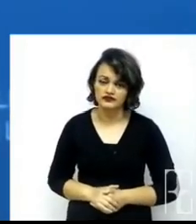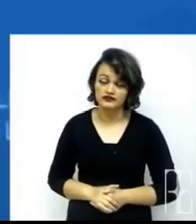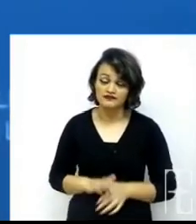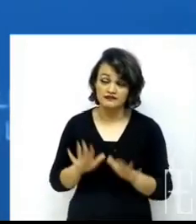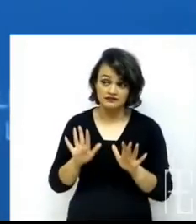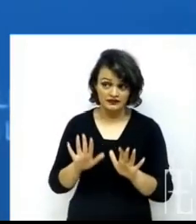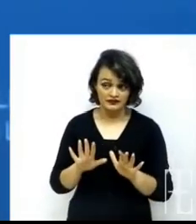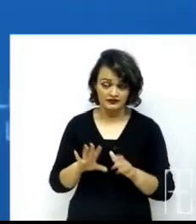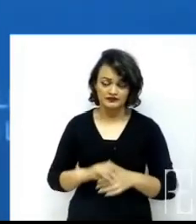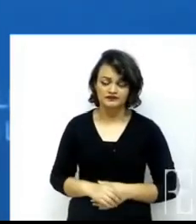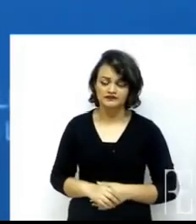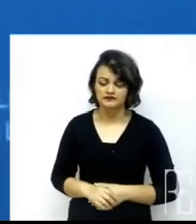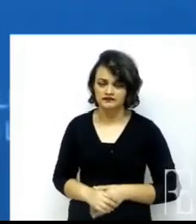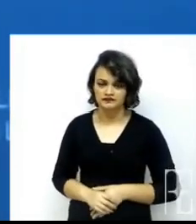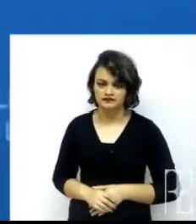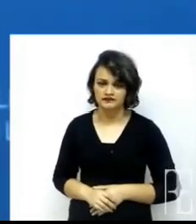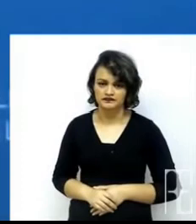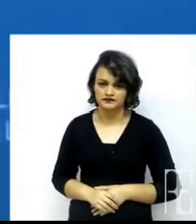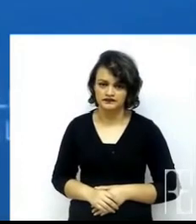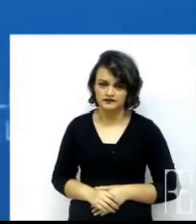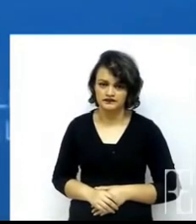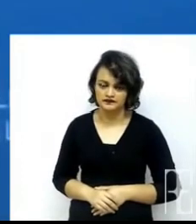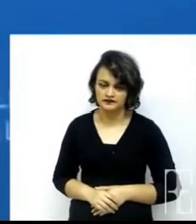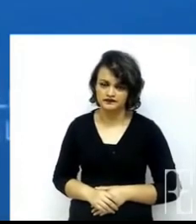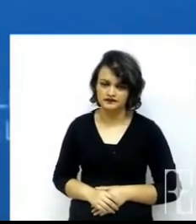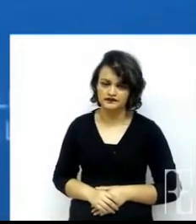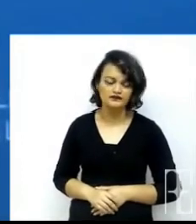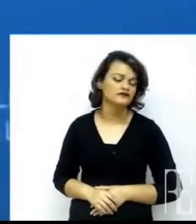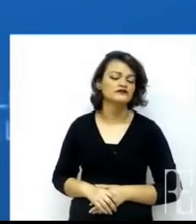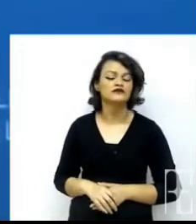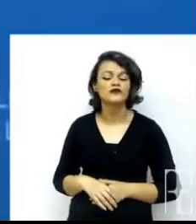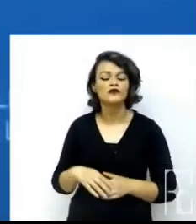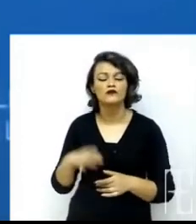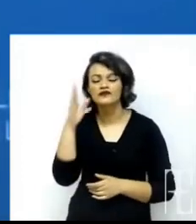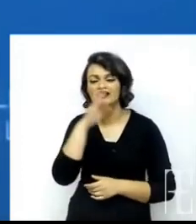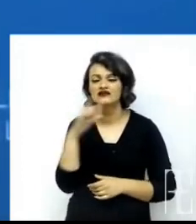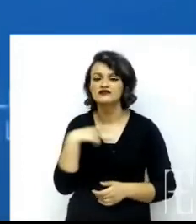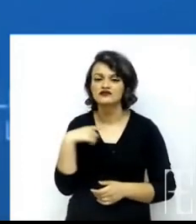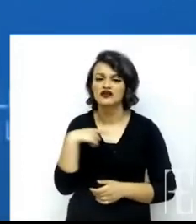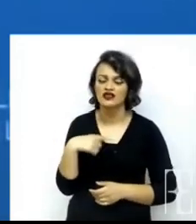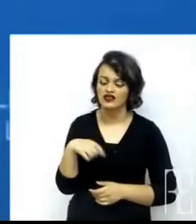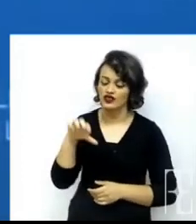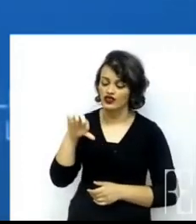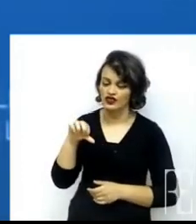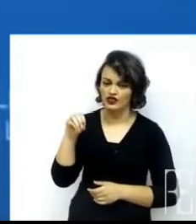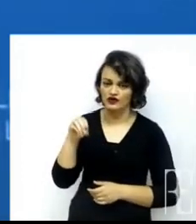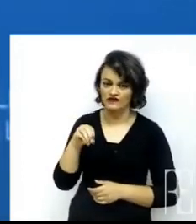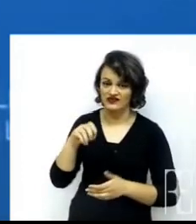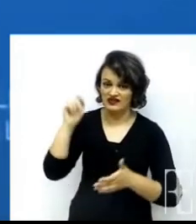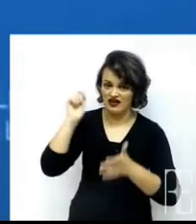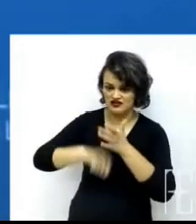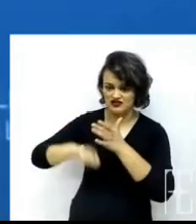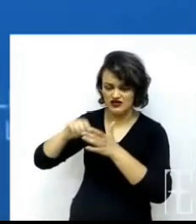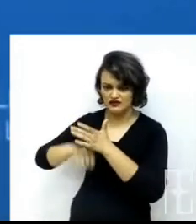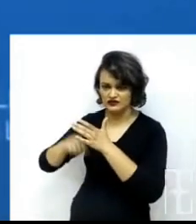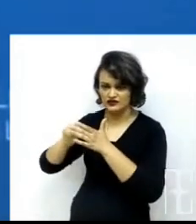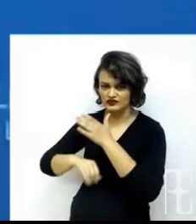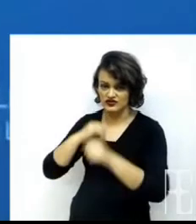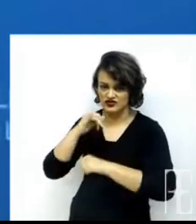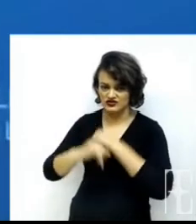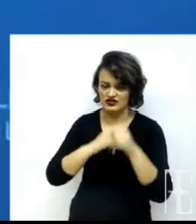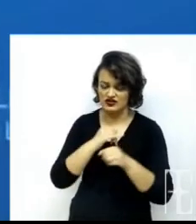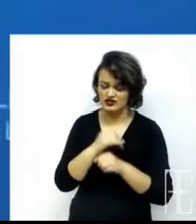Embora o Brasil tenha quase 90 assinaturas de banda larga